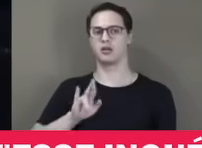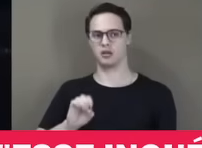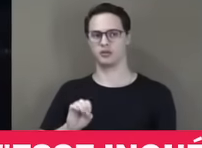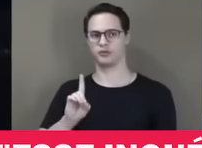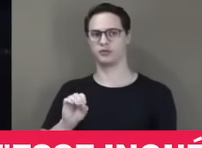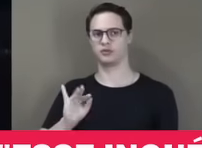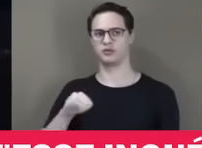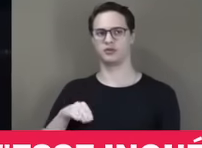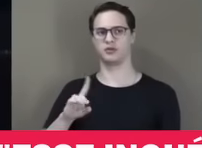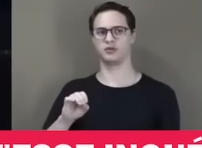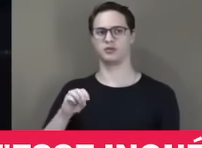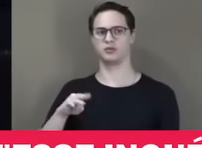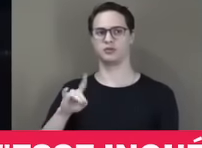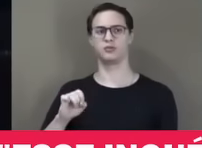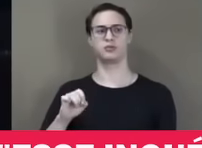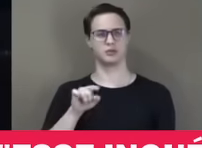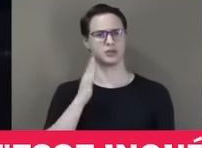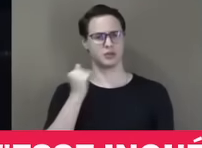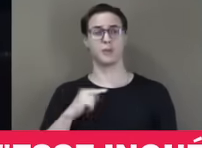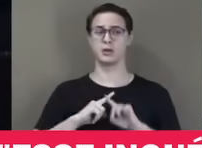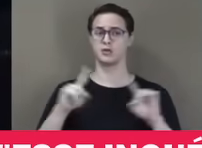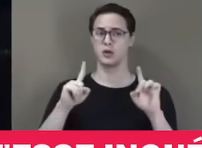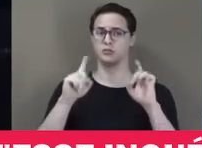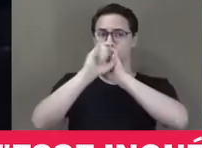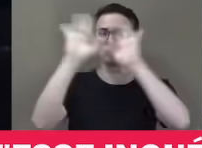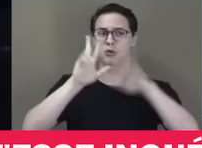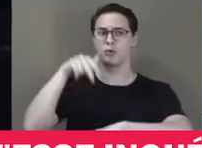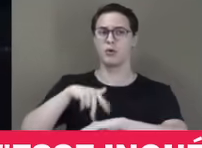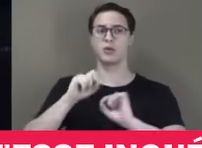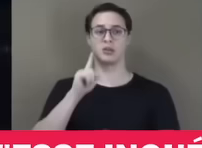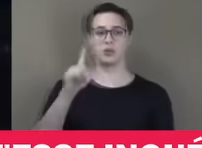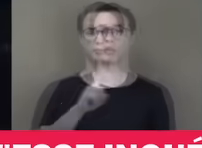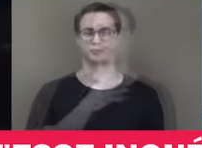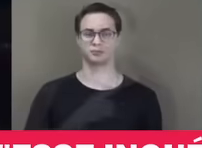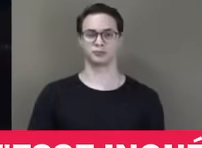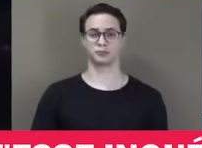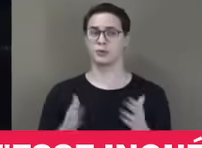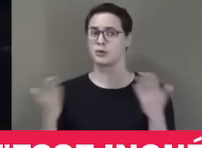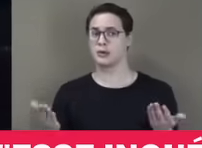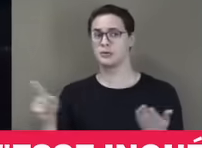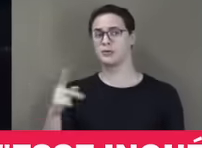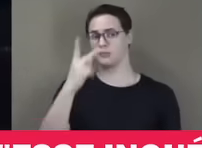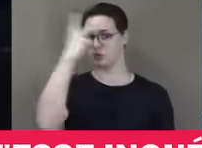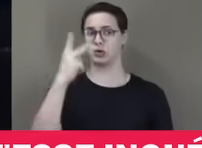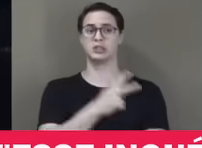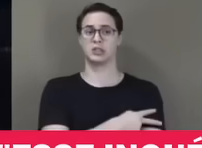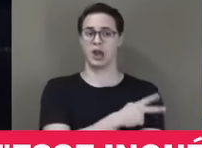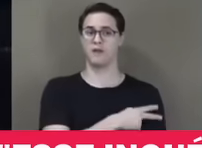disso, mas quero deixar aqui patenteado, esta excrescência que se chama o 4781, a chefe do Ministério Público do